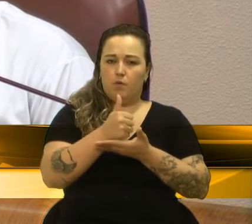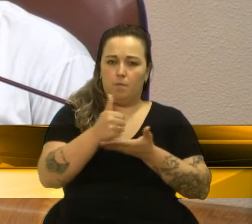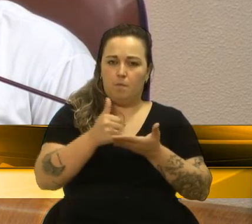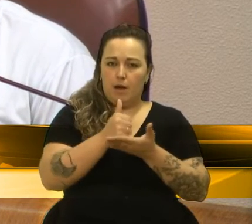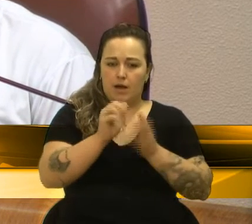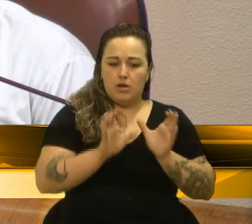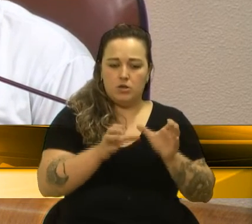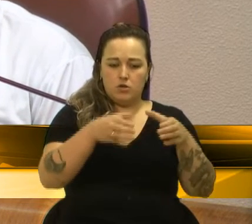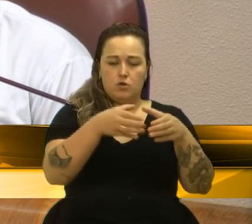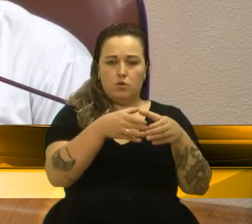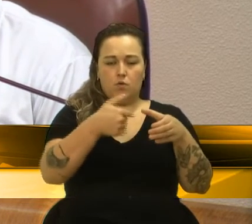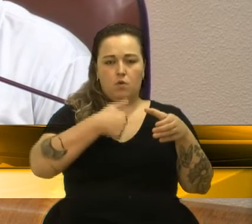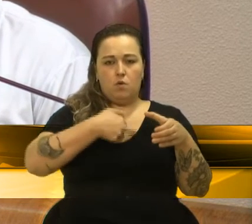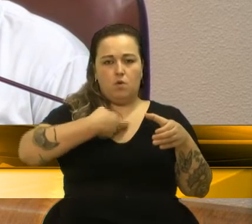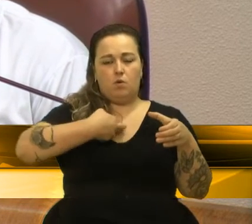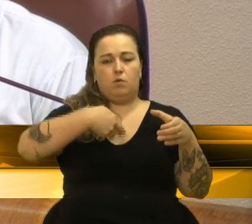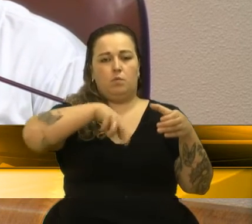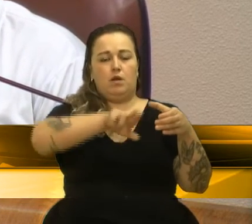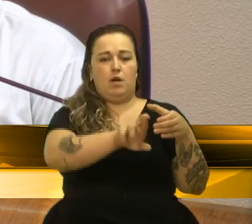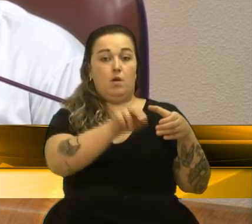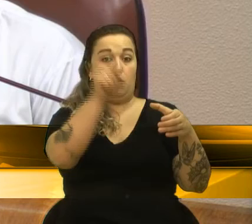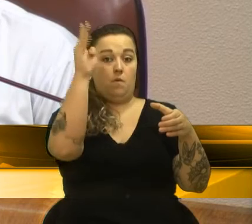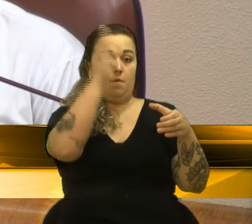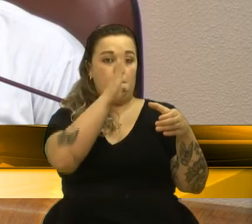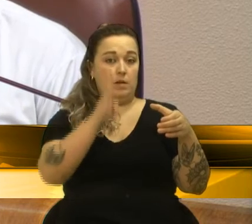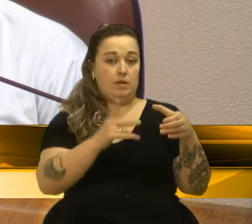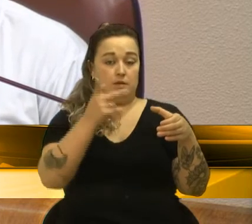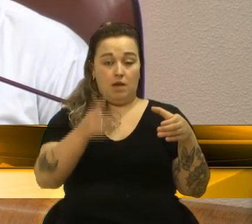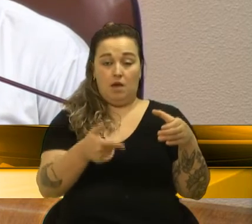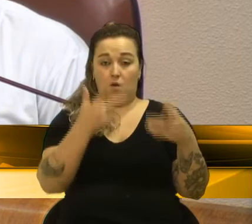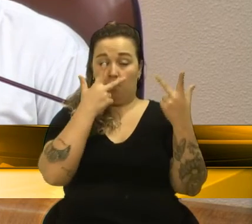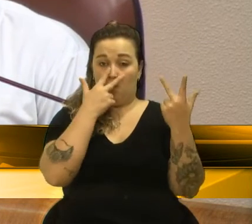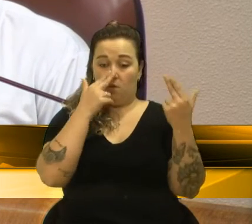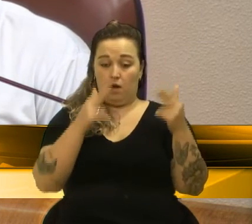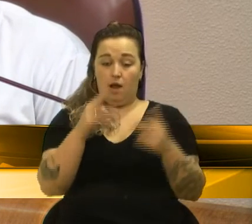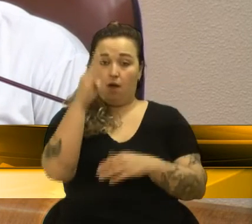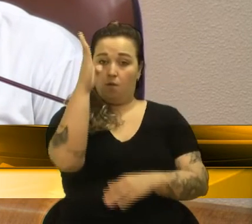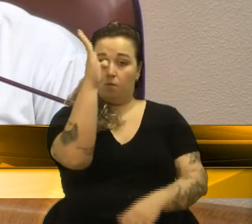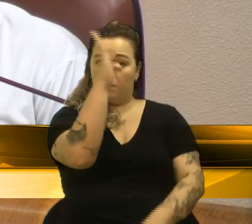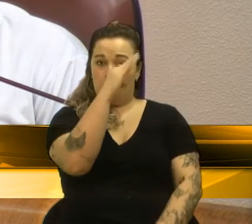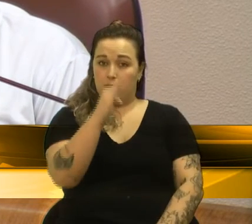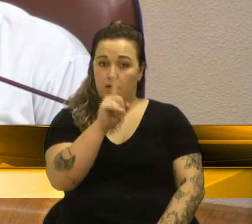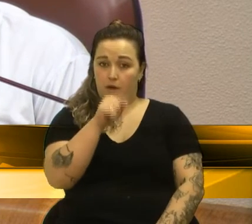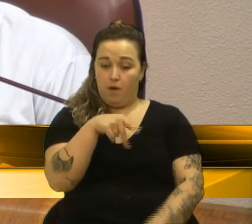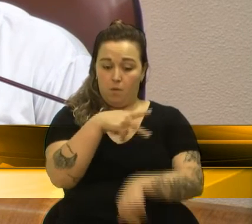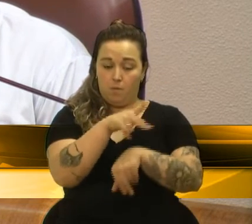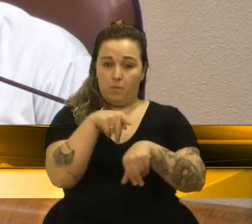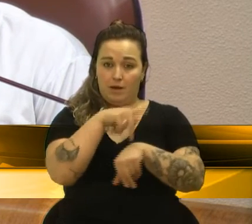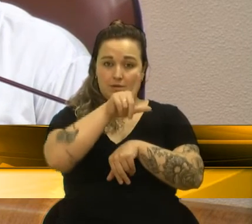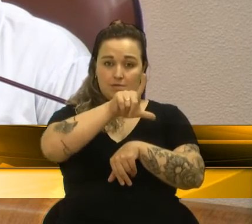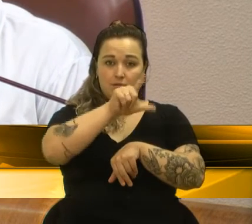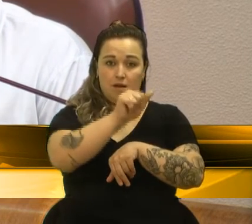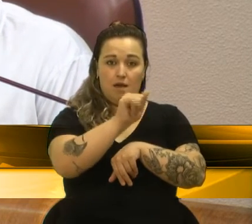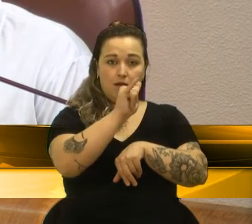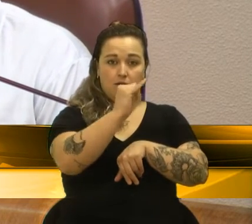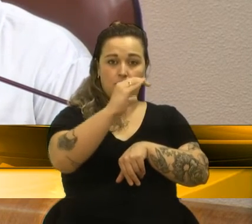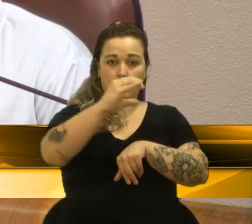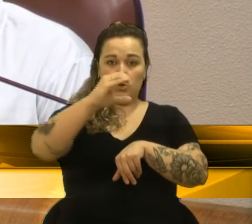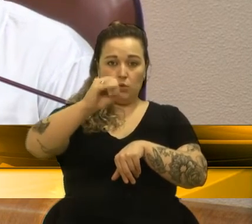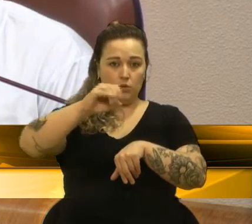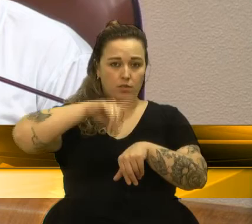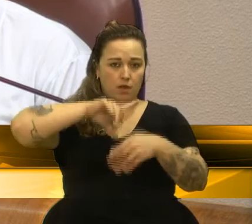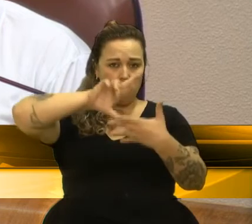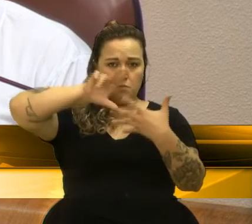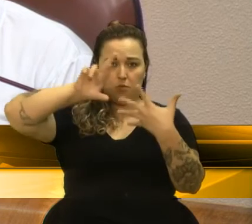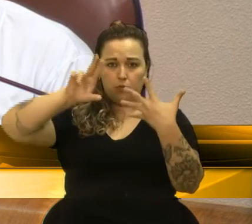religiosos, prescrevendo que o Brasil é um país laico. Com essa afirmação, queremos dizer que, consoante vigente Constituição